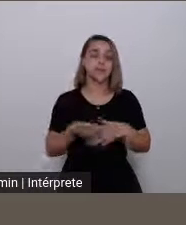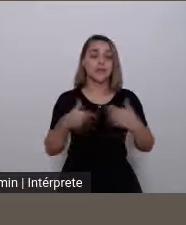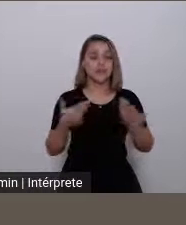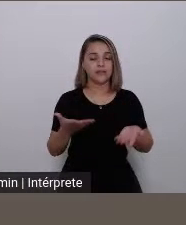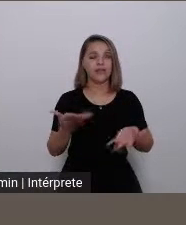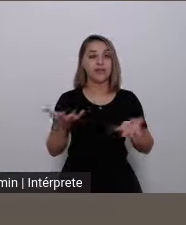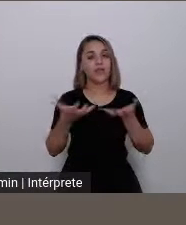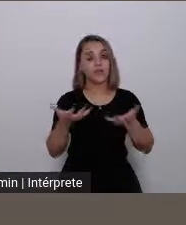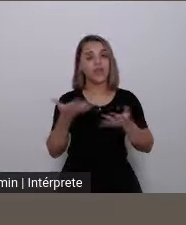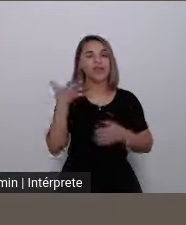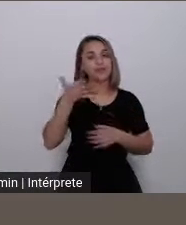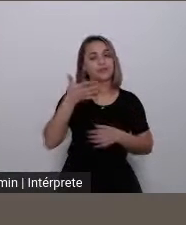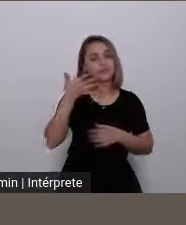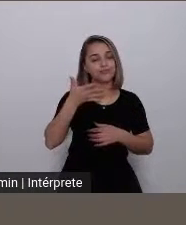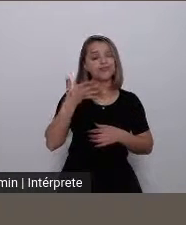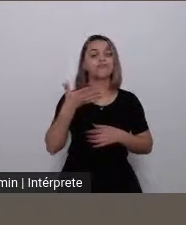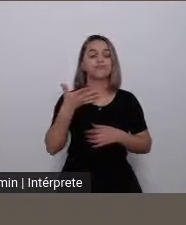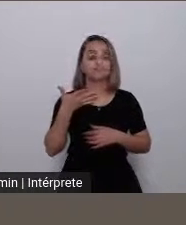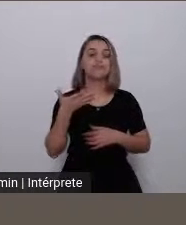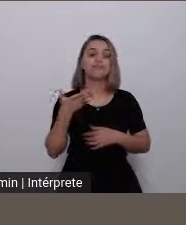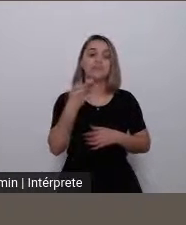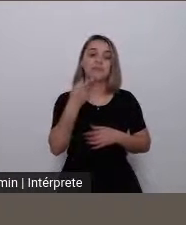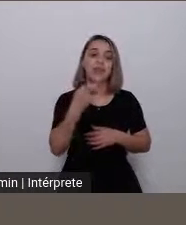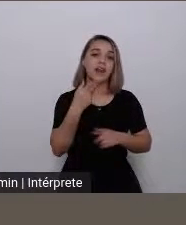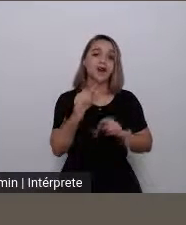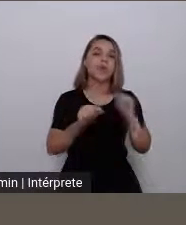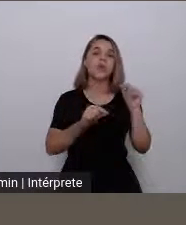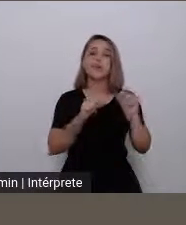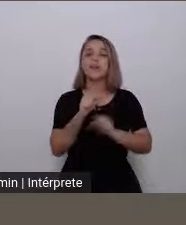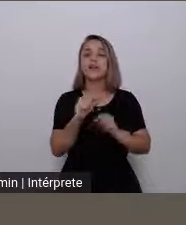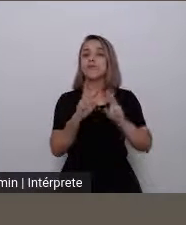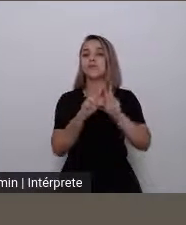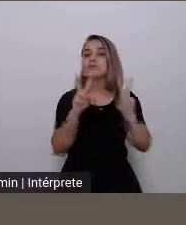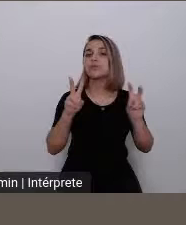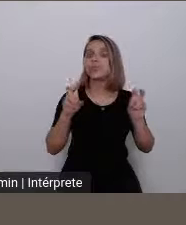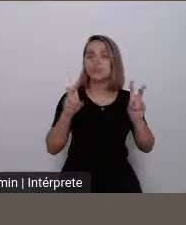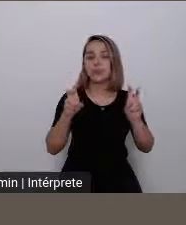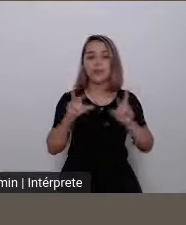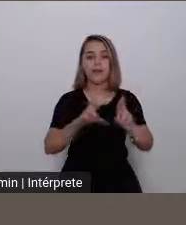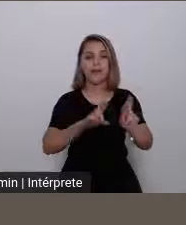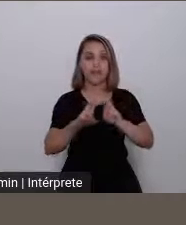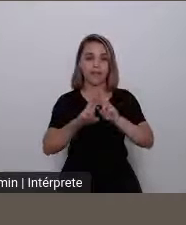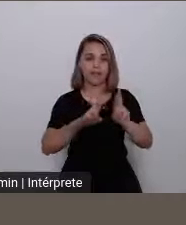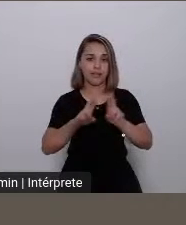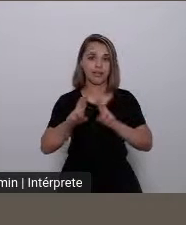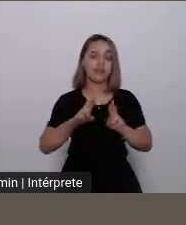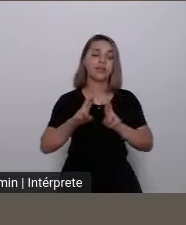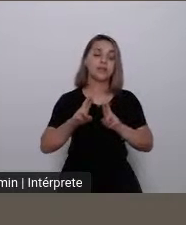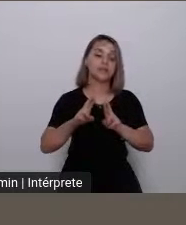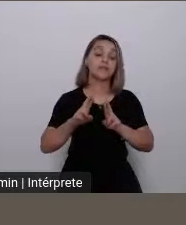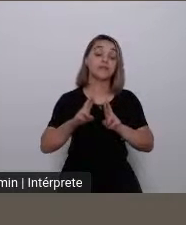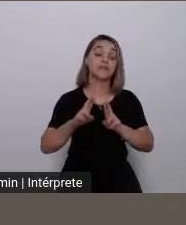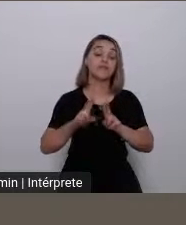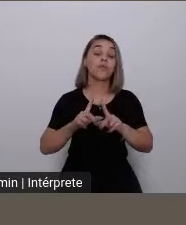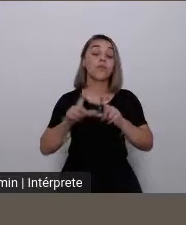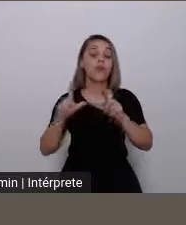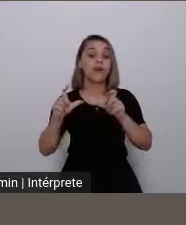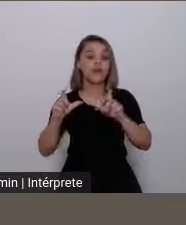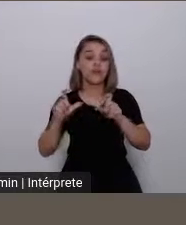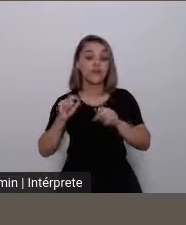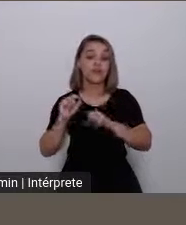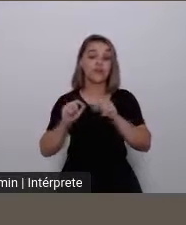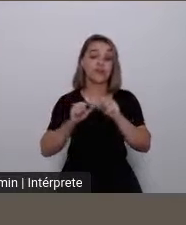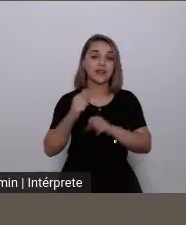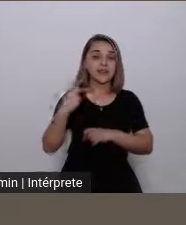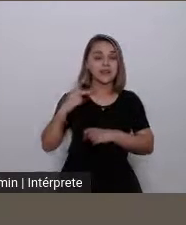gostaria de iniciar, então, essa minha contribuição à mesa falando um pouco sobre essa relação do Oswald com a fotografia enquanto